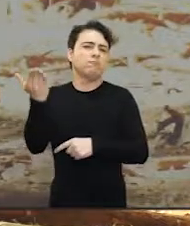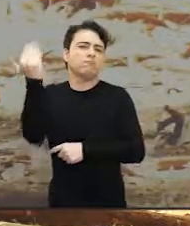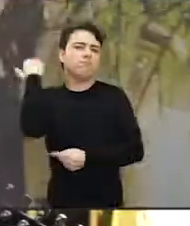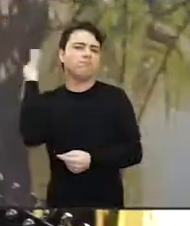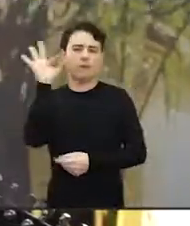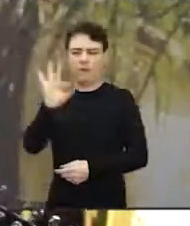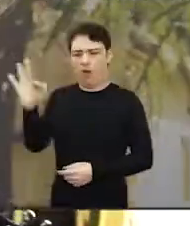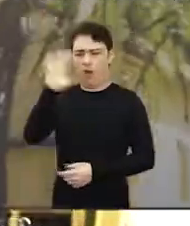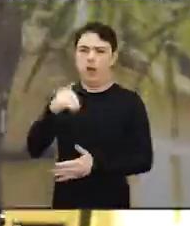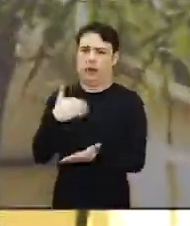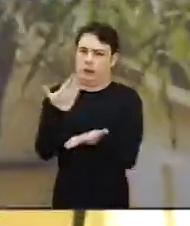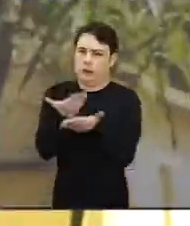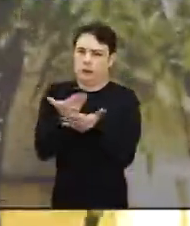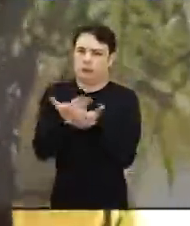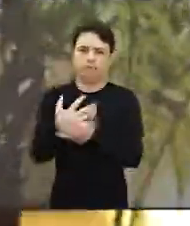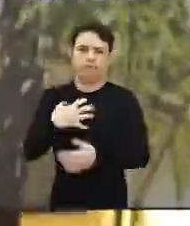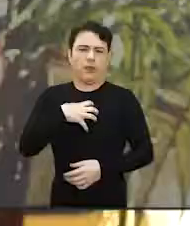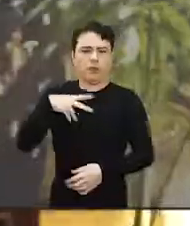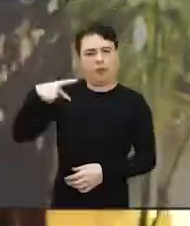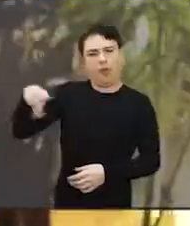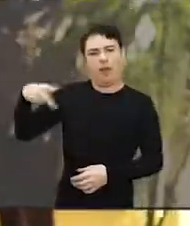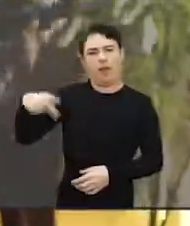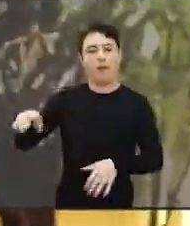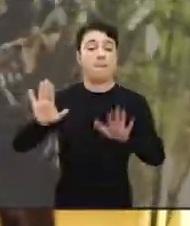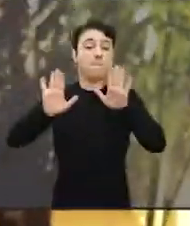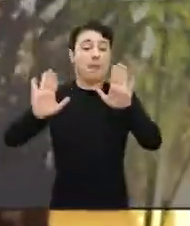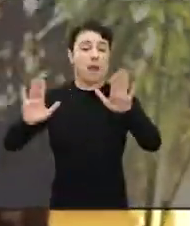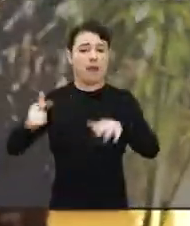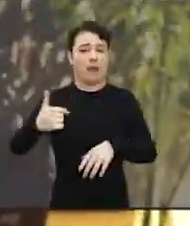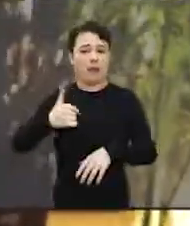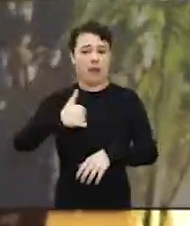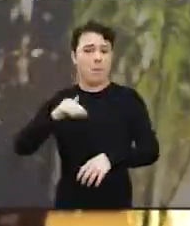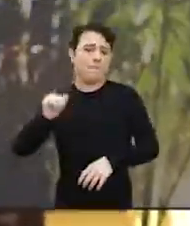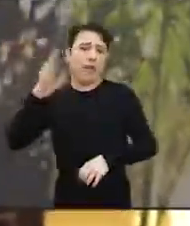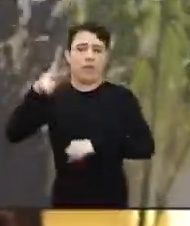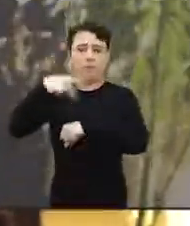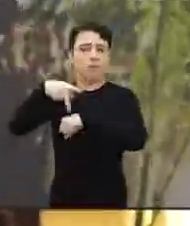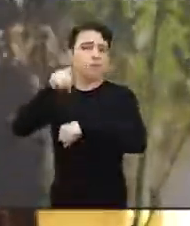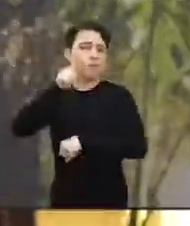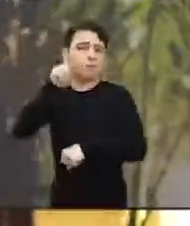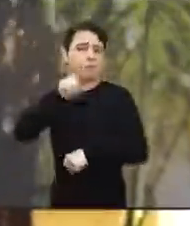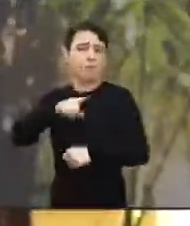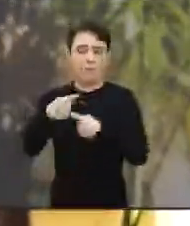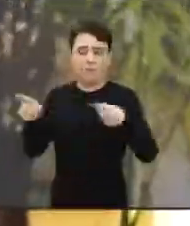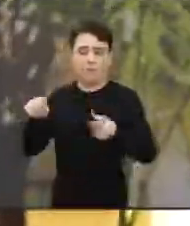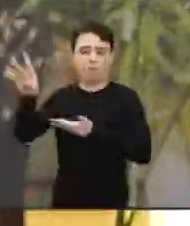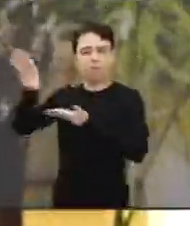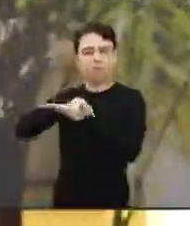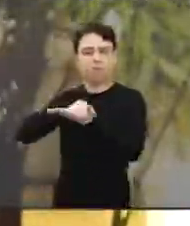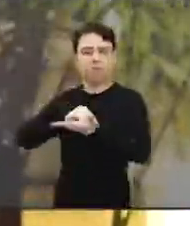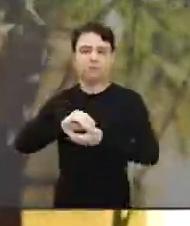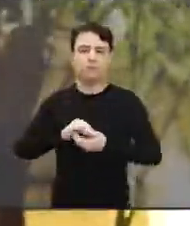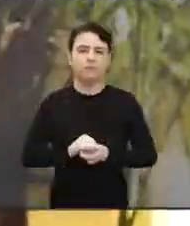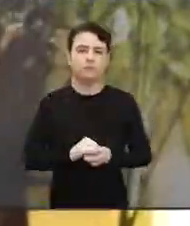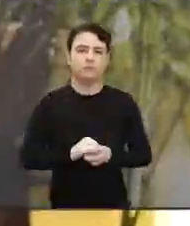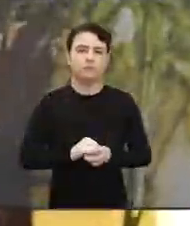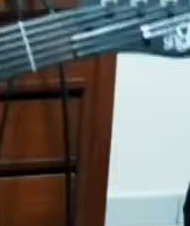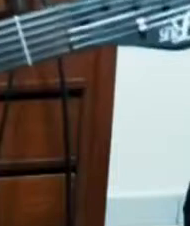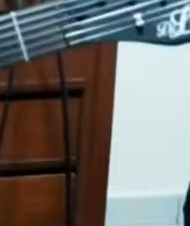Jobim na época que eu estava em formação e tal. Mas a minha formação acho que é um pouco mais pro lado